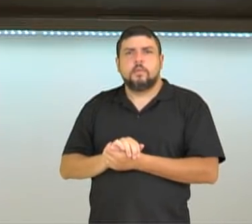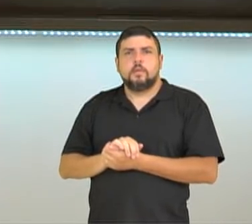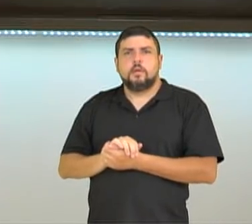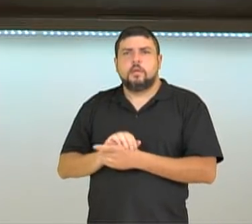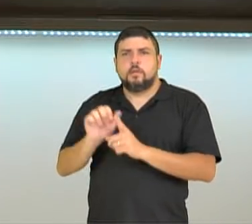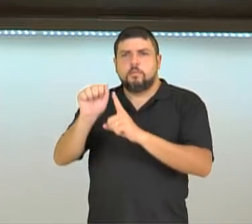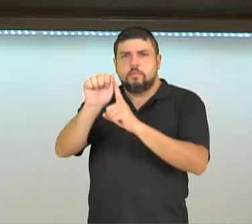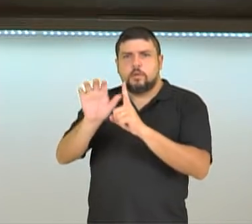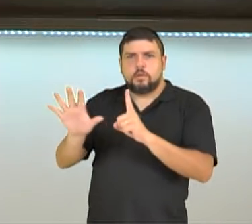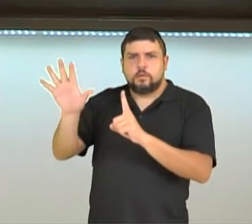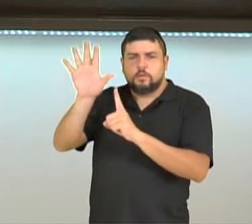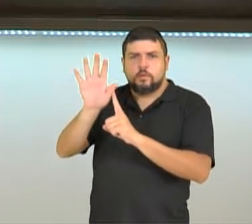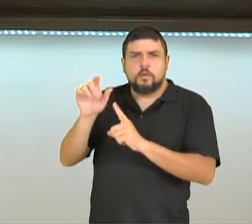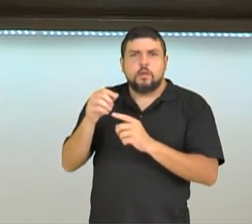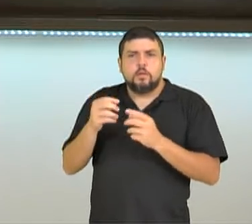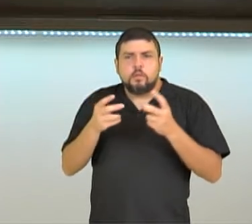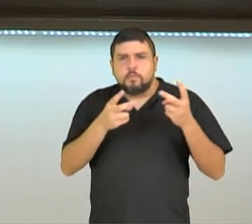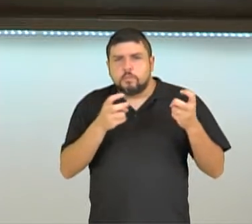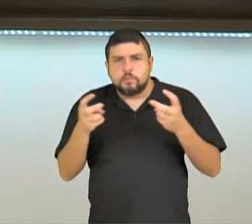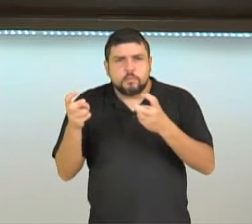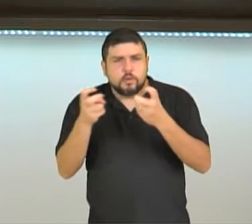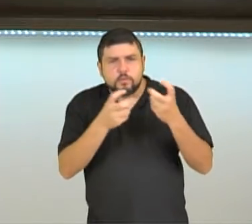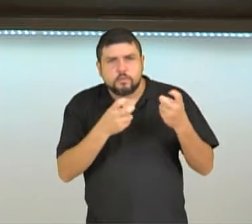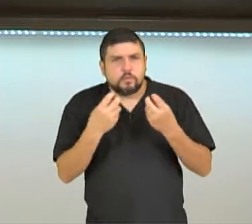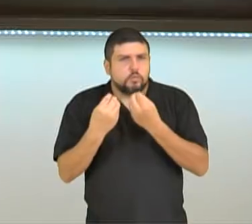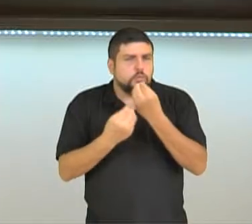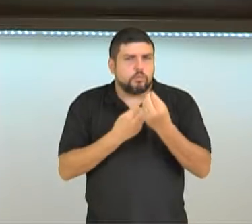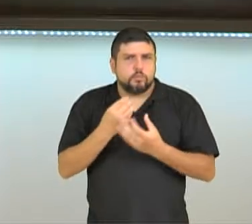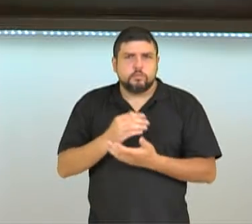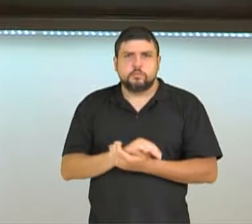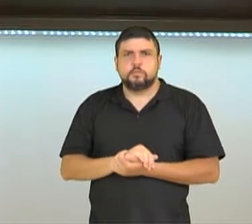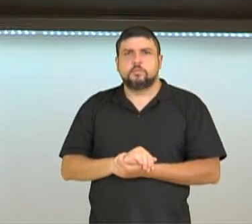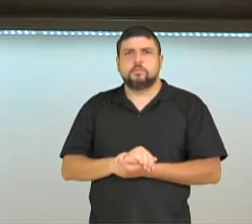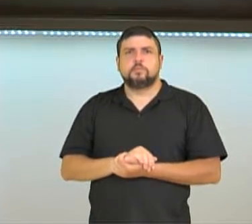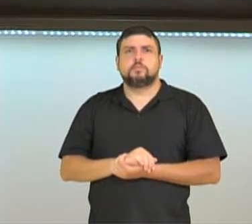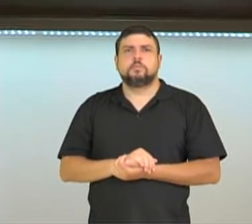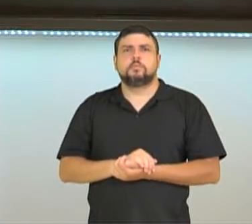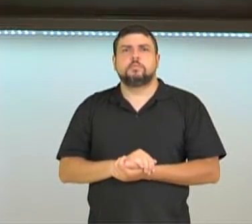verbais que compõem esse cartaz de campanha.